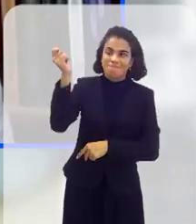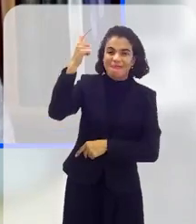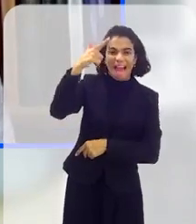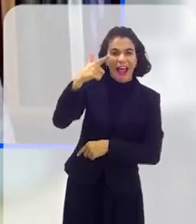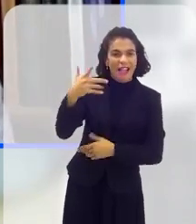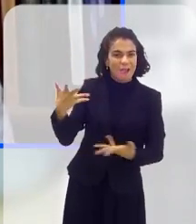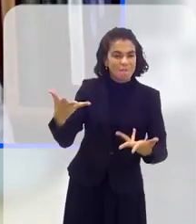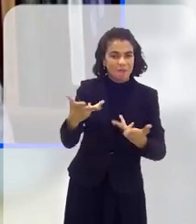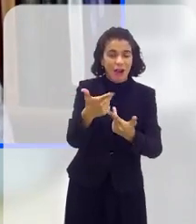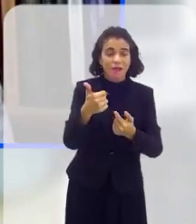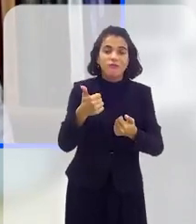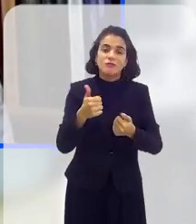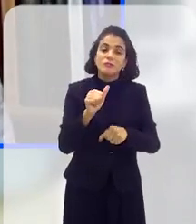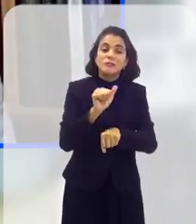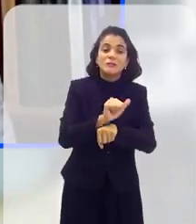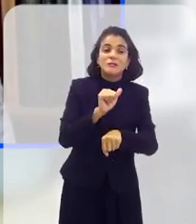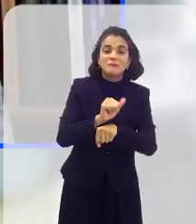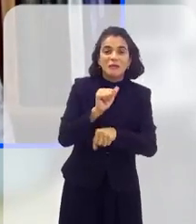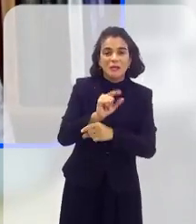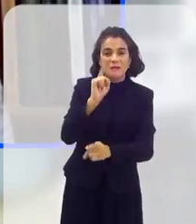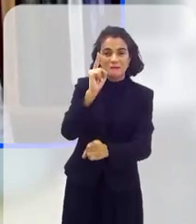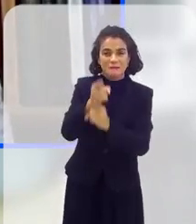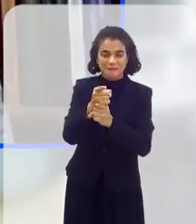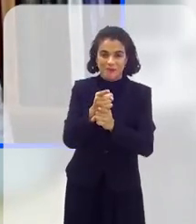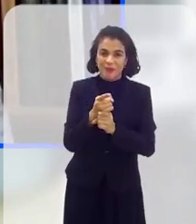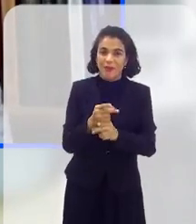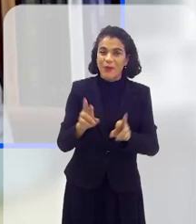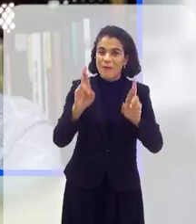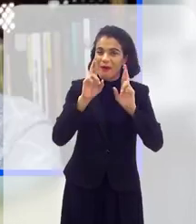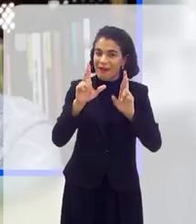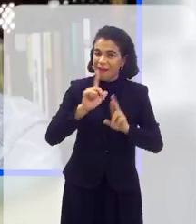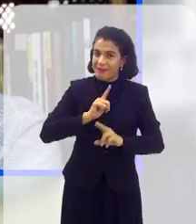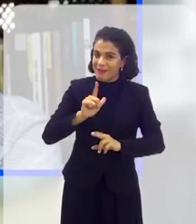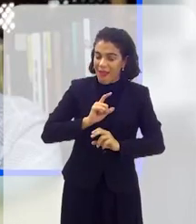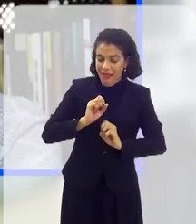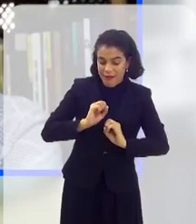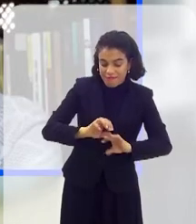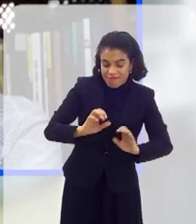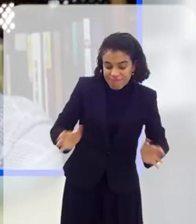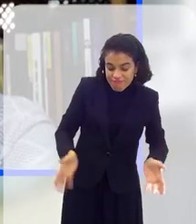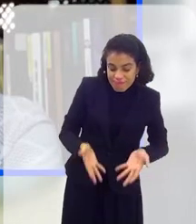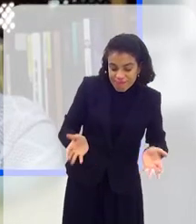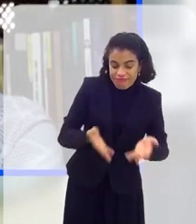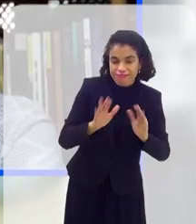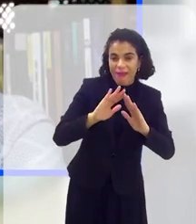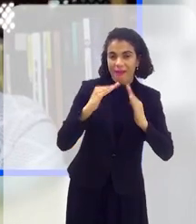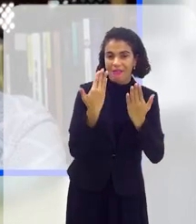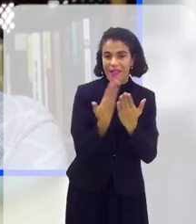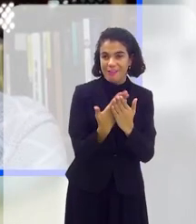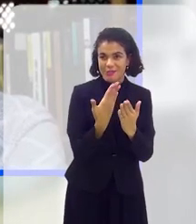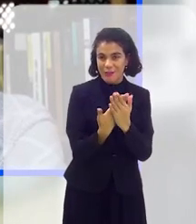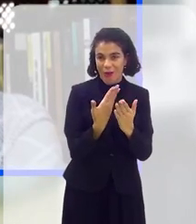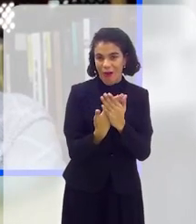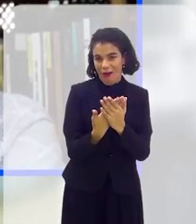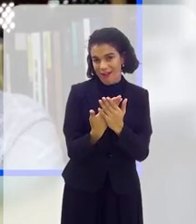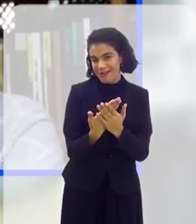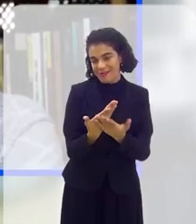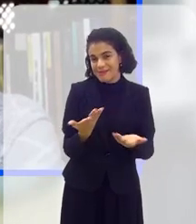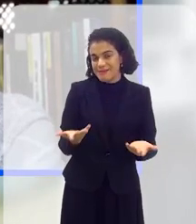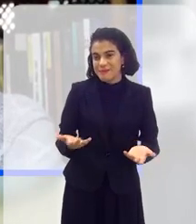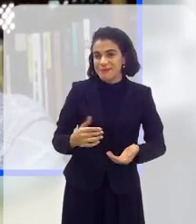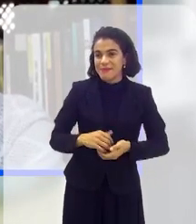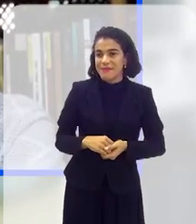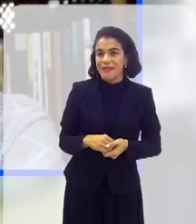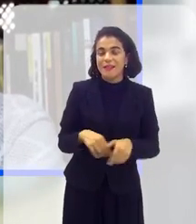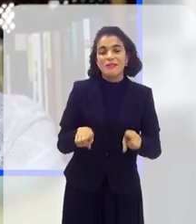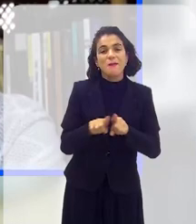talentos aí que ainda não foram descobertos, estão aguardando para serem descobertos. É que haja esse incentivo aí desde a escola, né? Como você bem